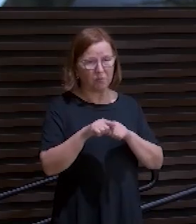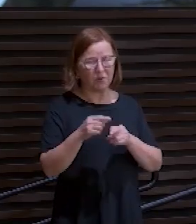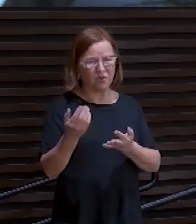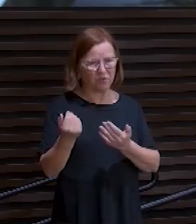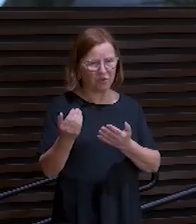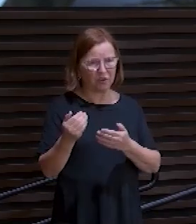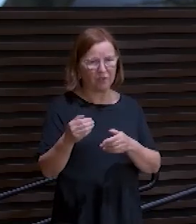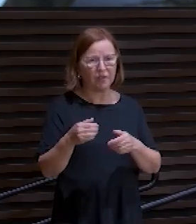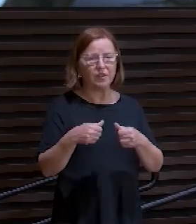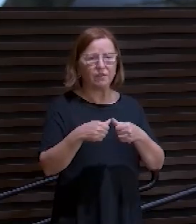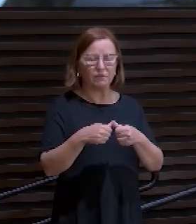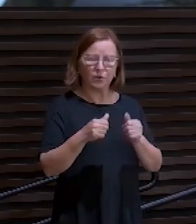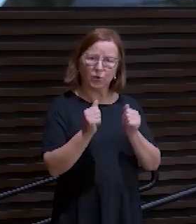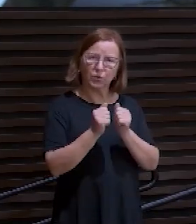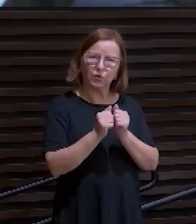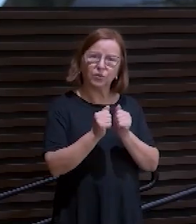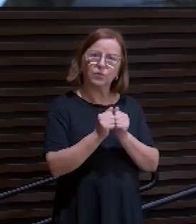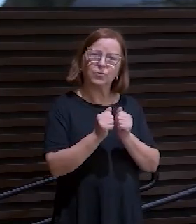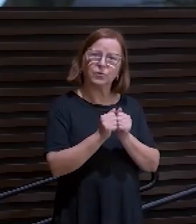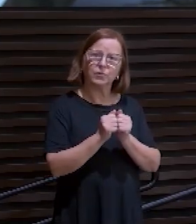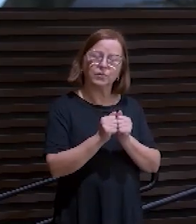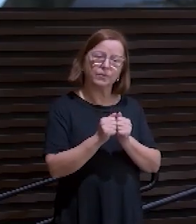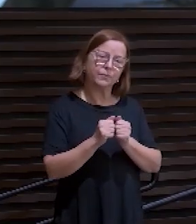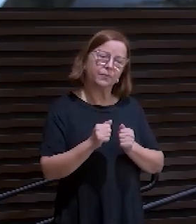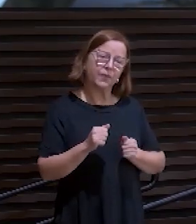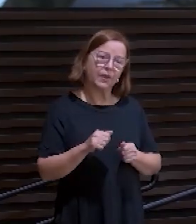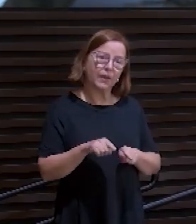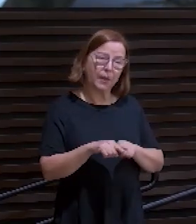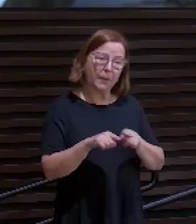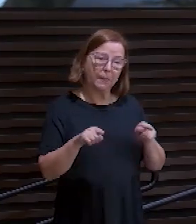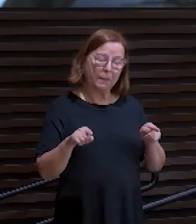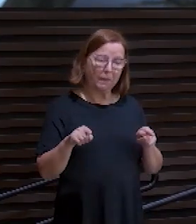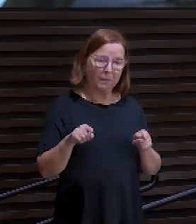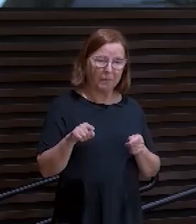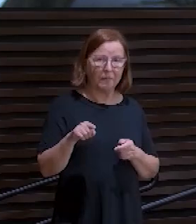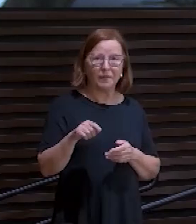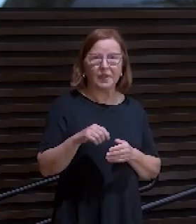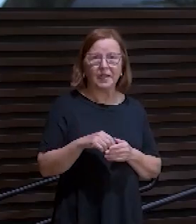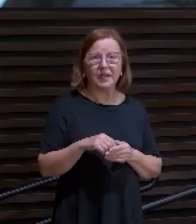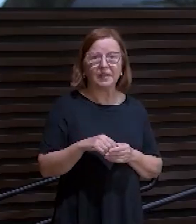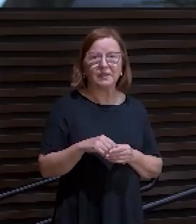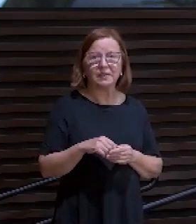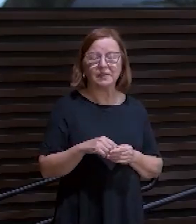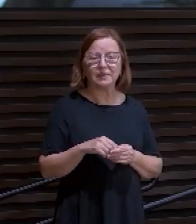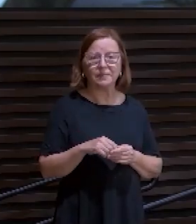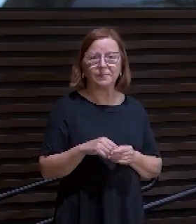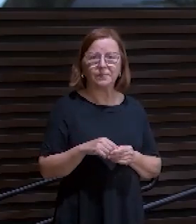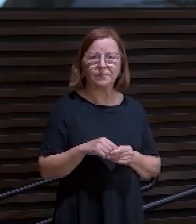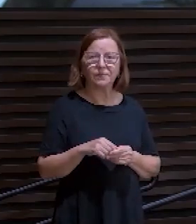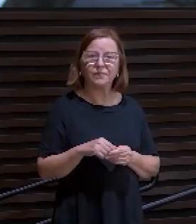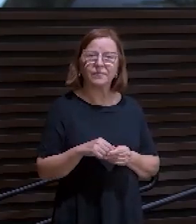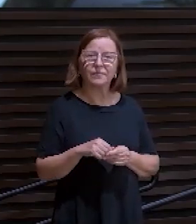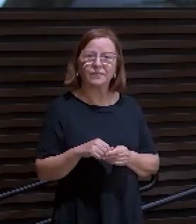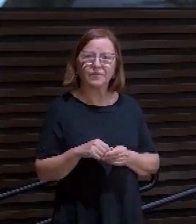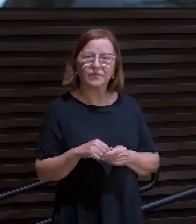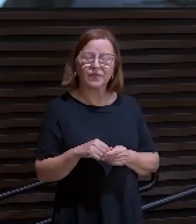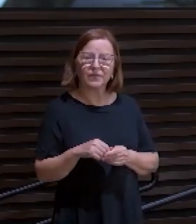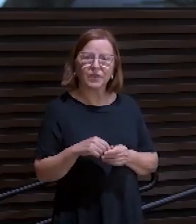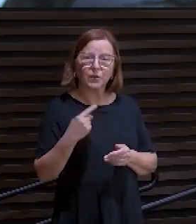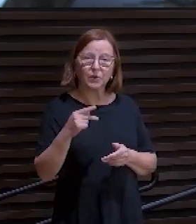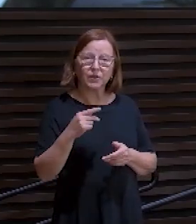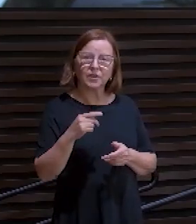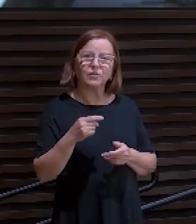face do homem, se este nosso irmão mais moço não estiver conosco. Então nos disse o teu servo, nosso